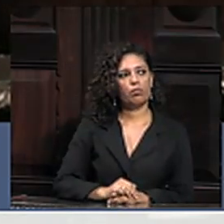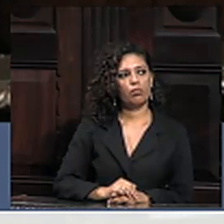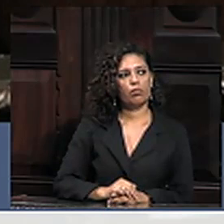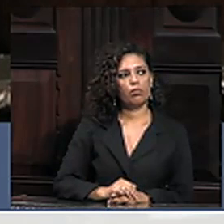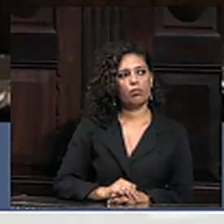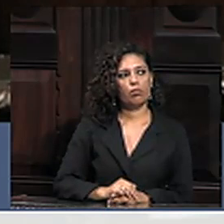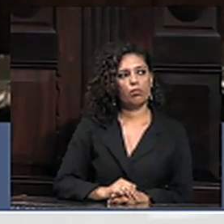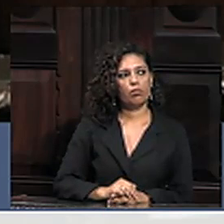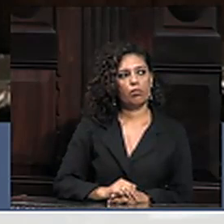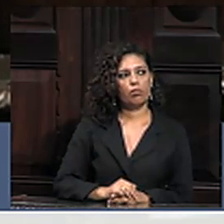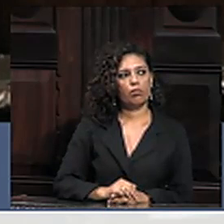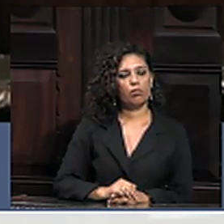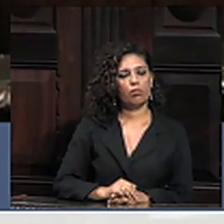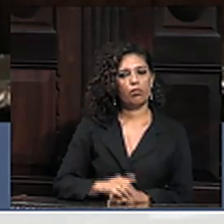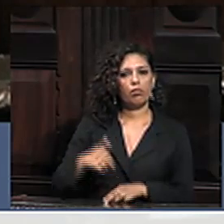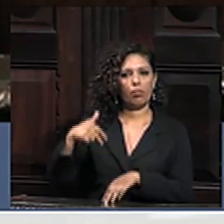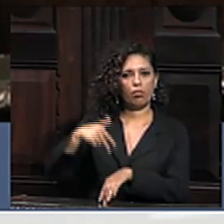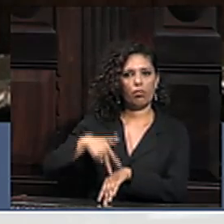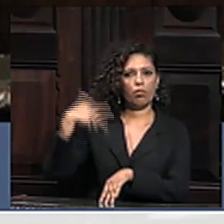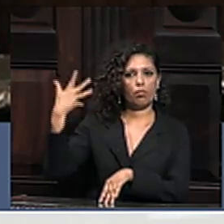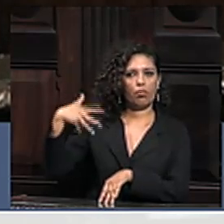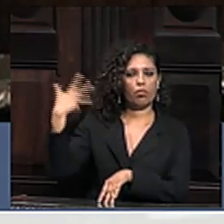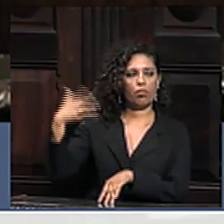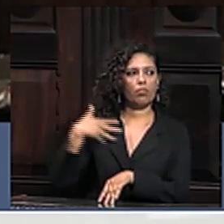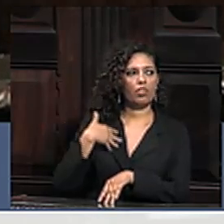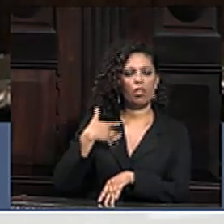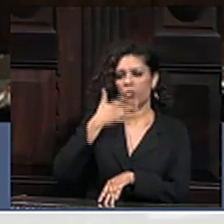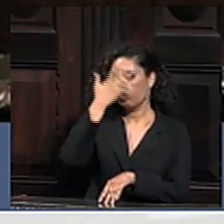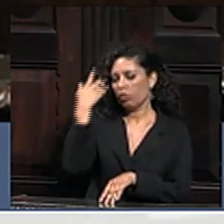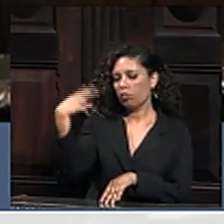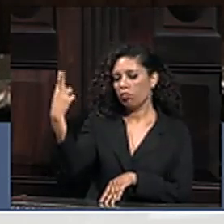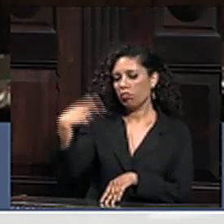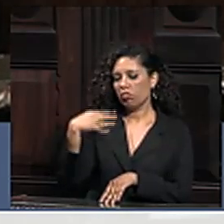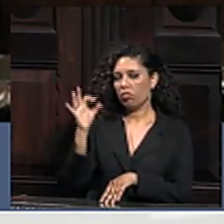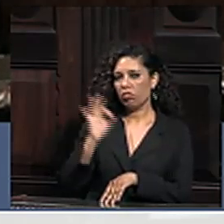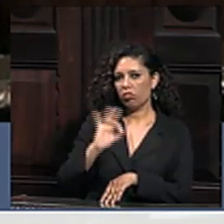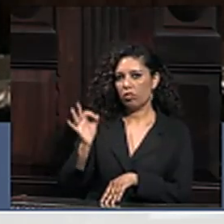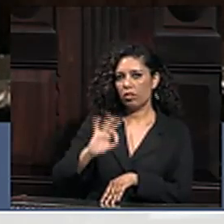Não me verão desta tribuna, nem de nenhum lugar,